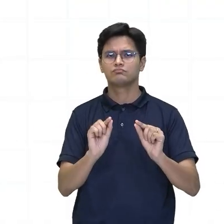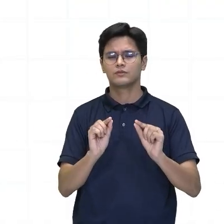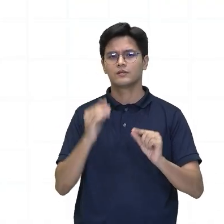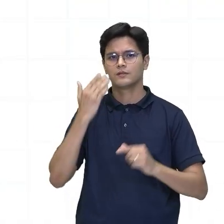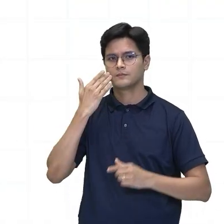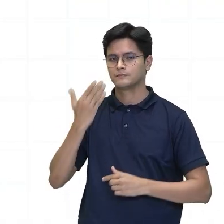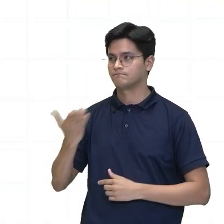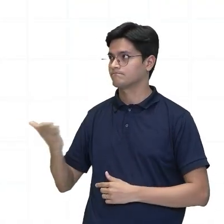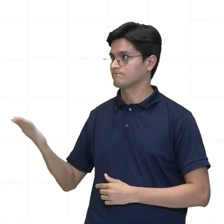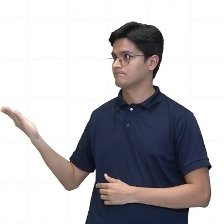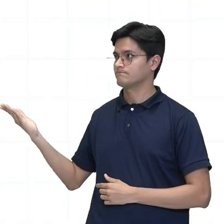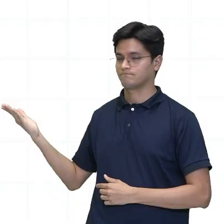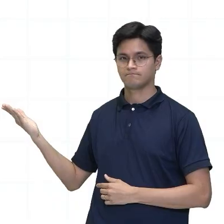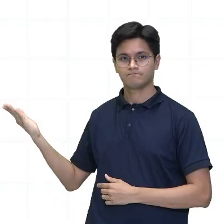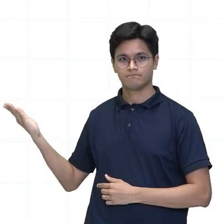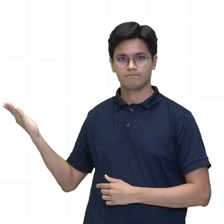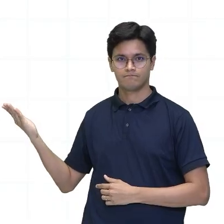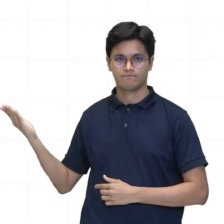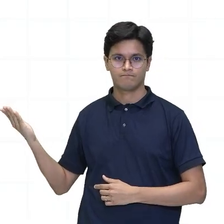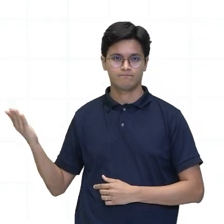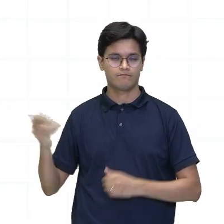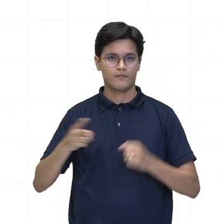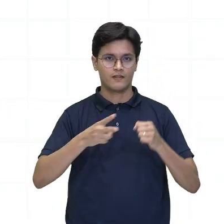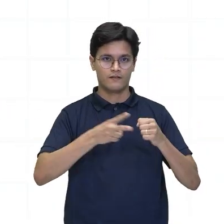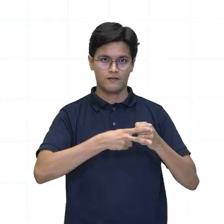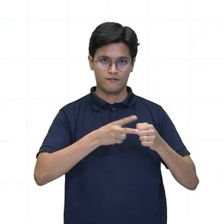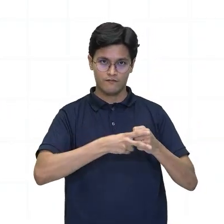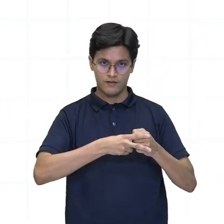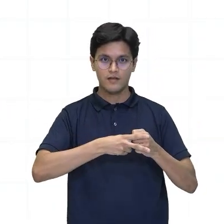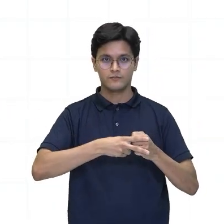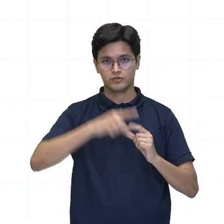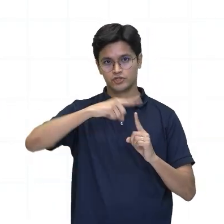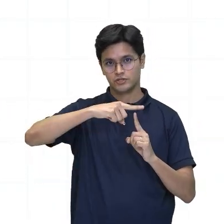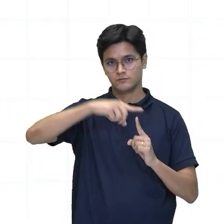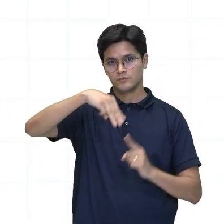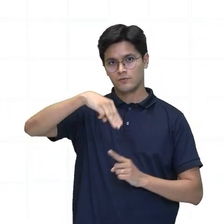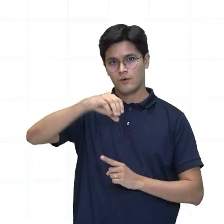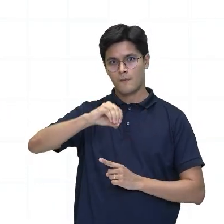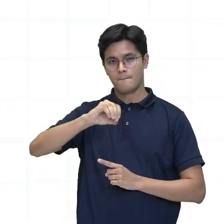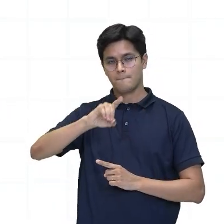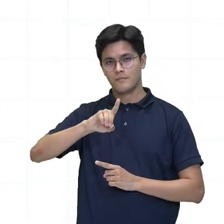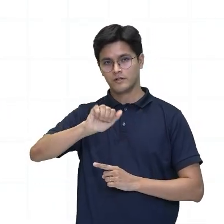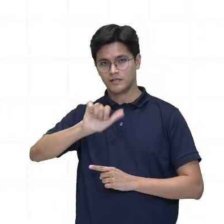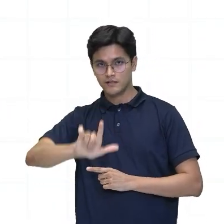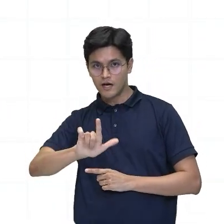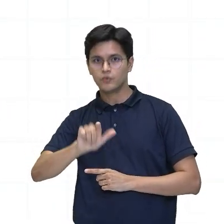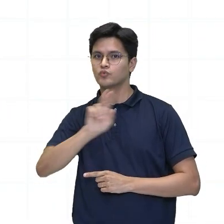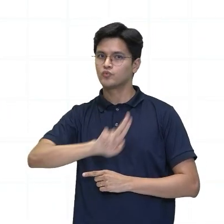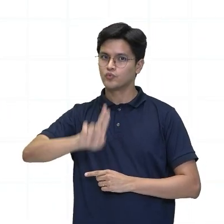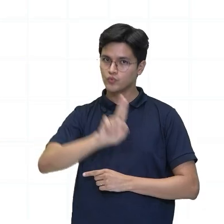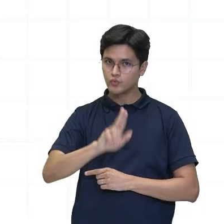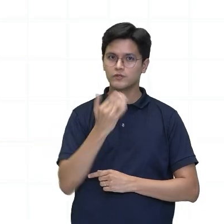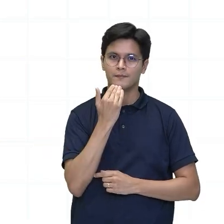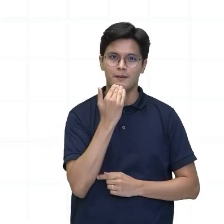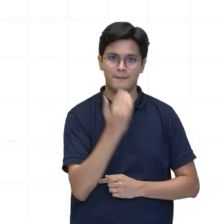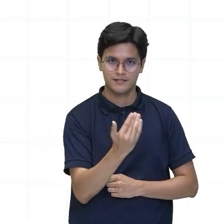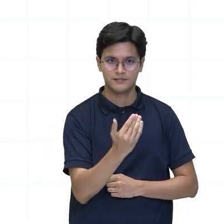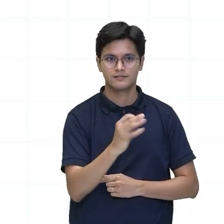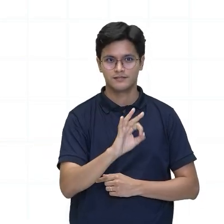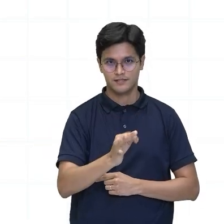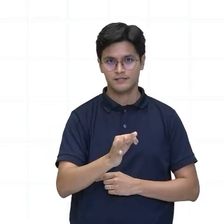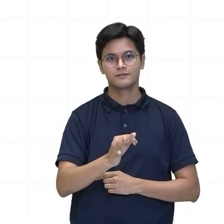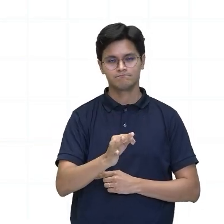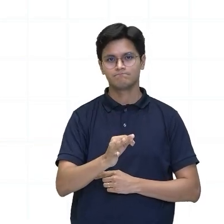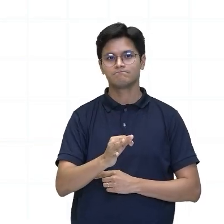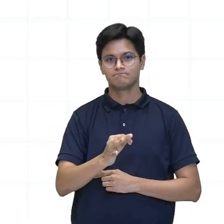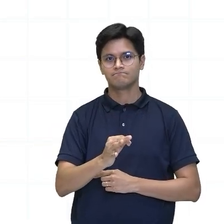Então, modal can, né, que é o verbo modal que eu utilizo para fazer pedido, requests. Olha só a pergunta.